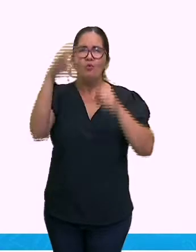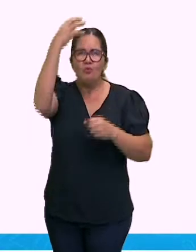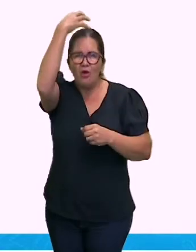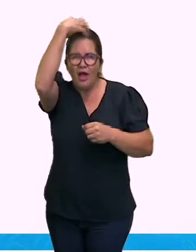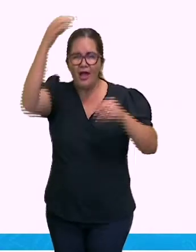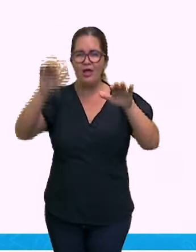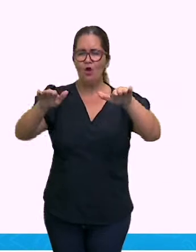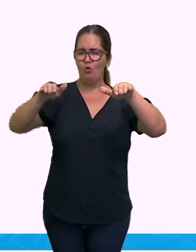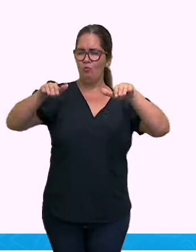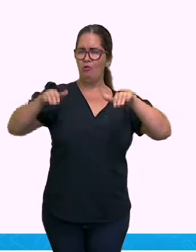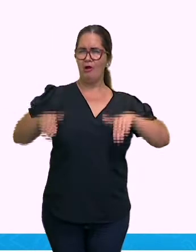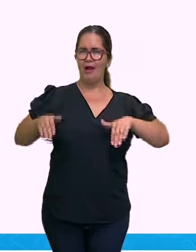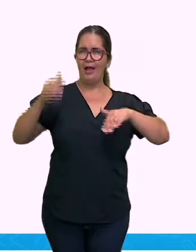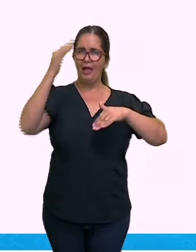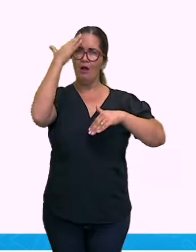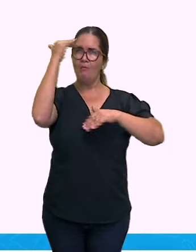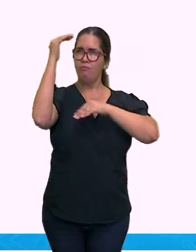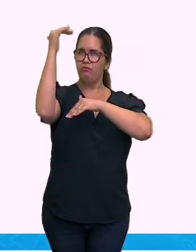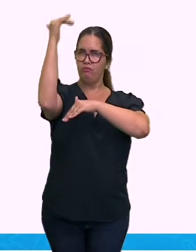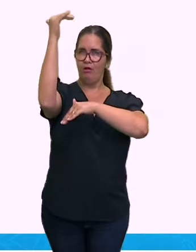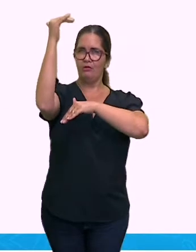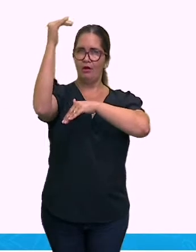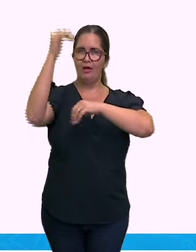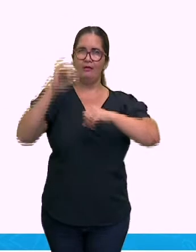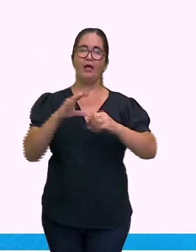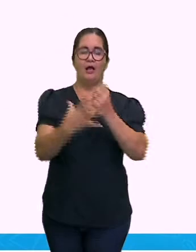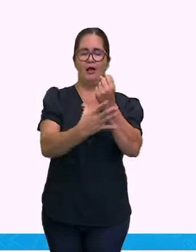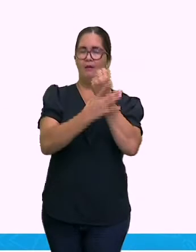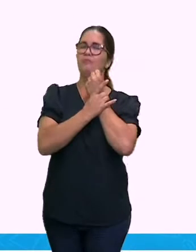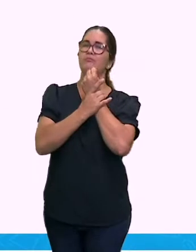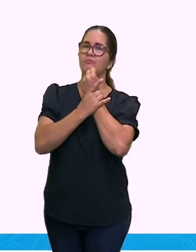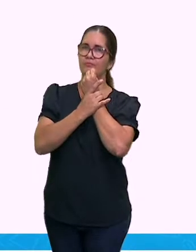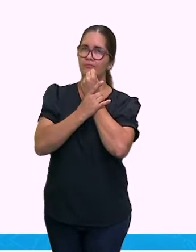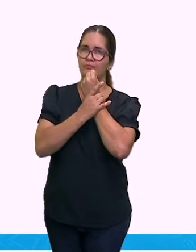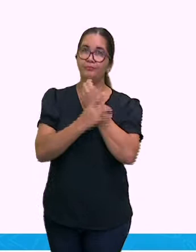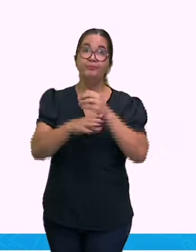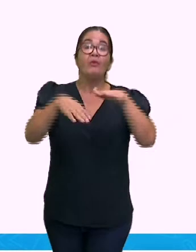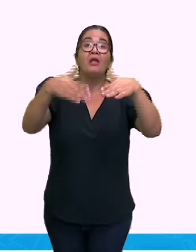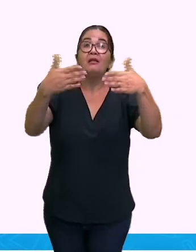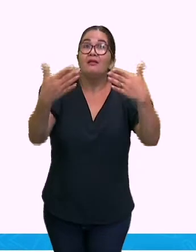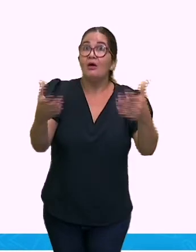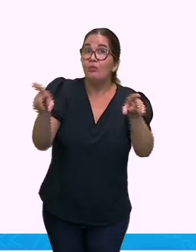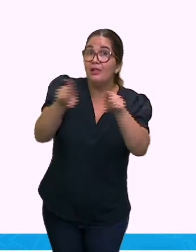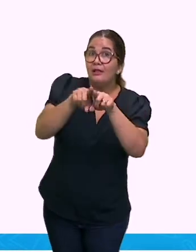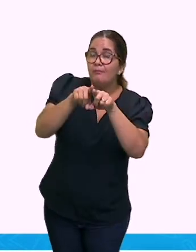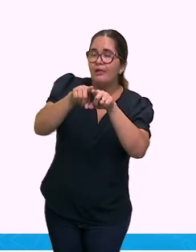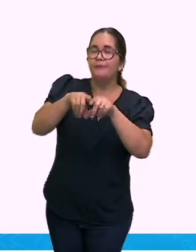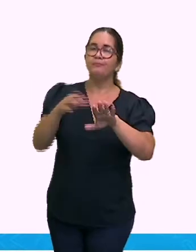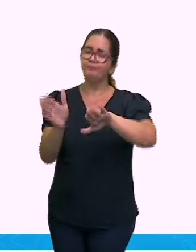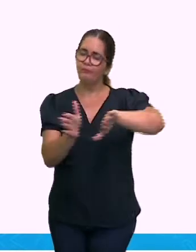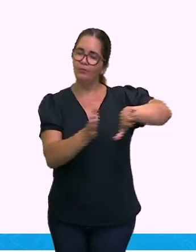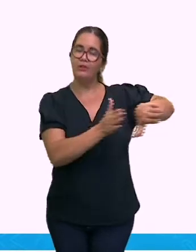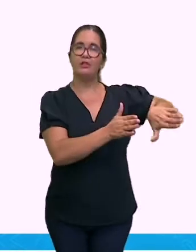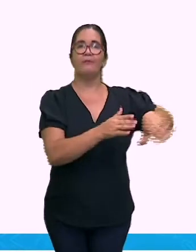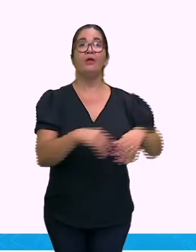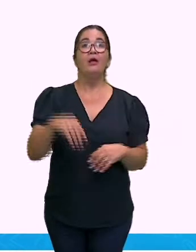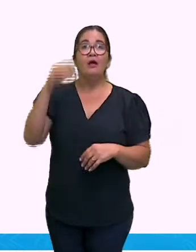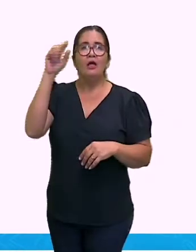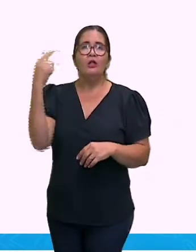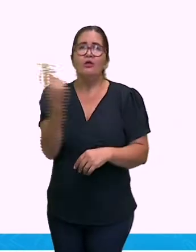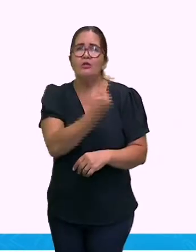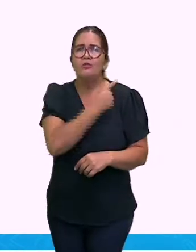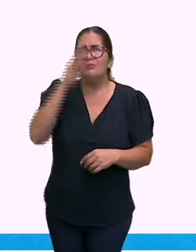um monarca que vivia o absolutismo. Com isso, nós vamos também entender o que é